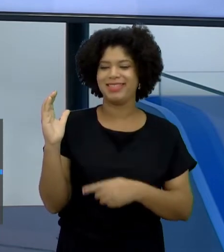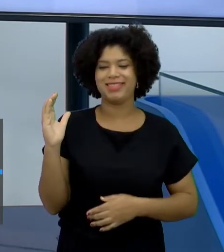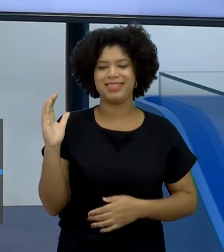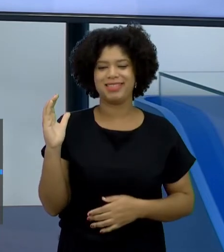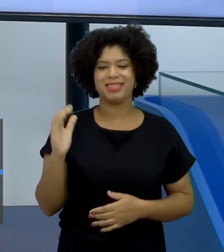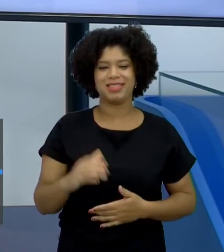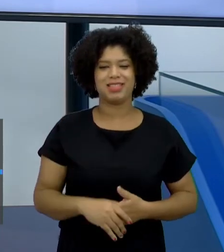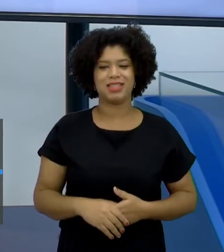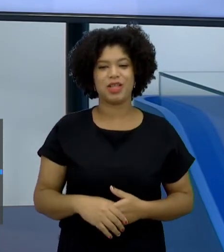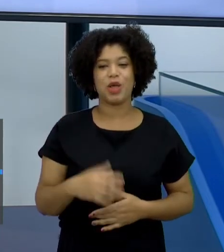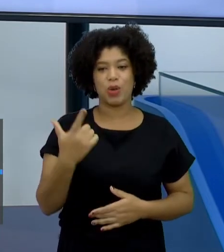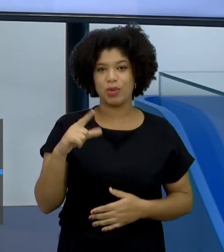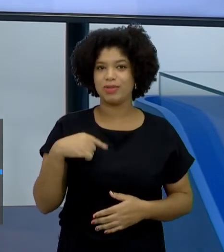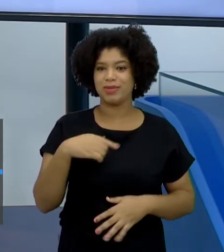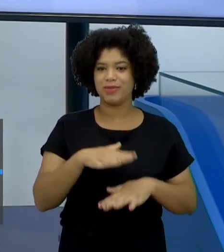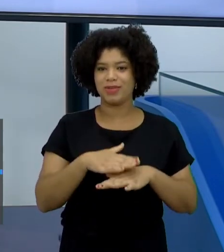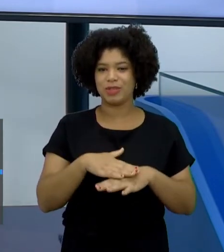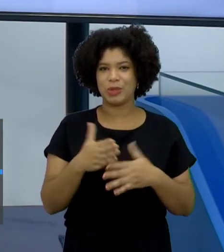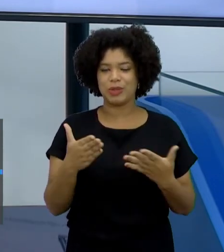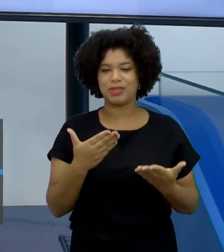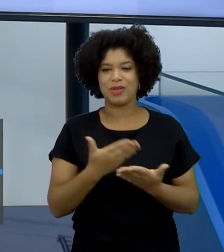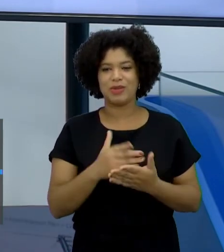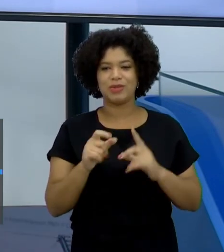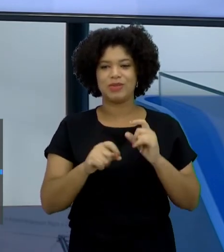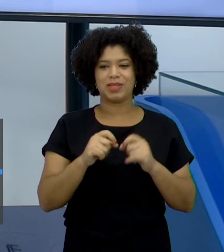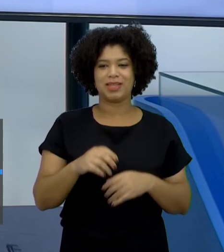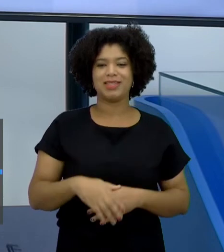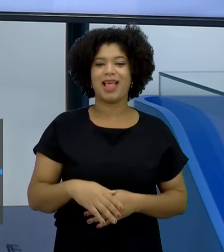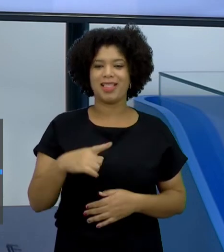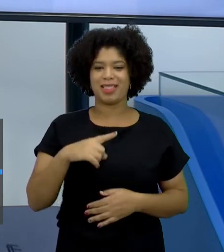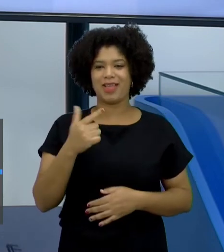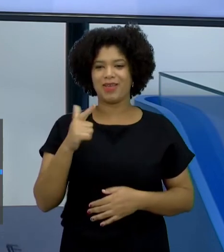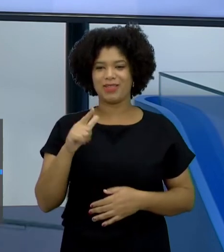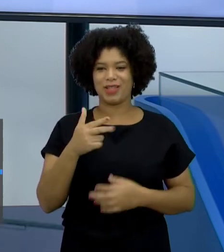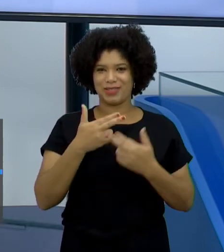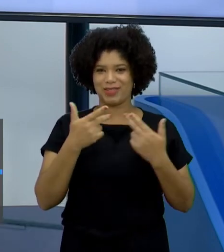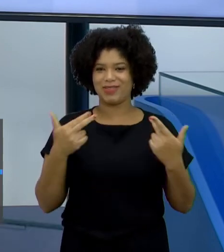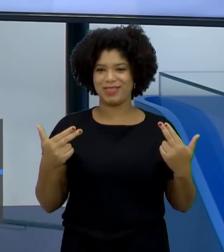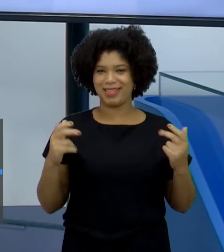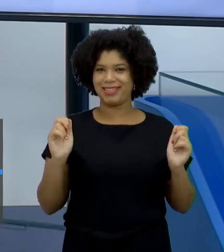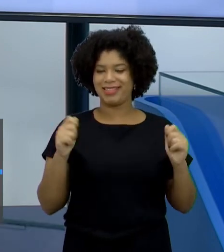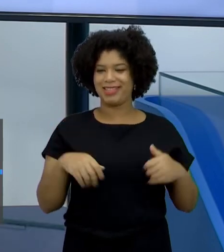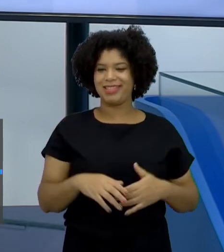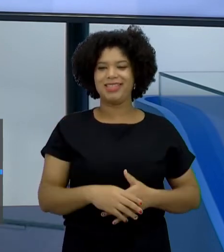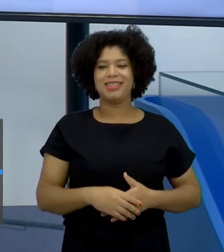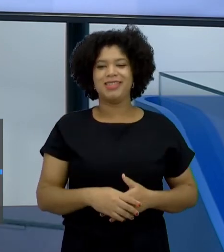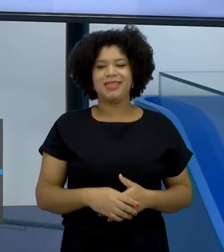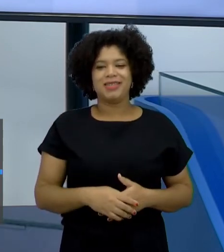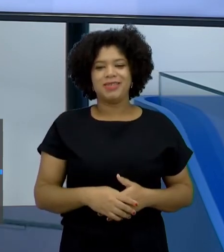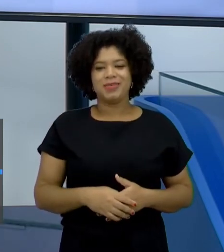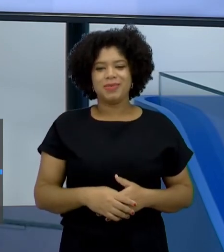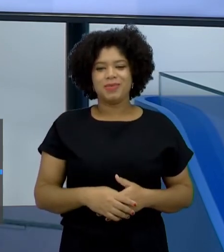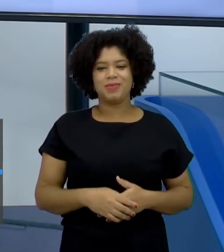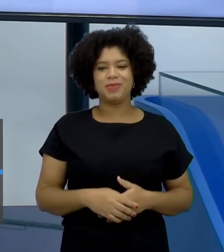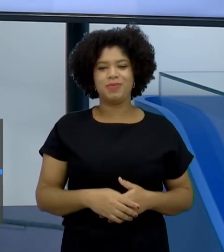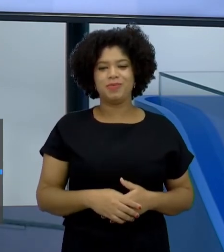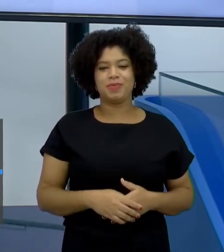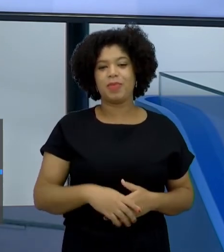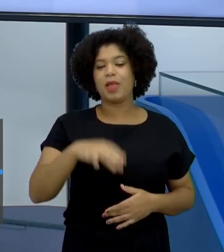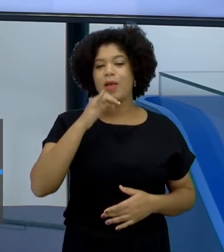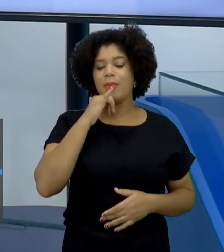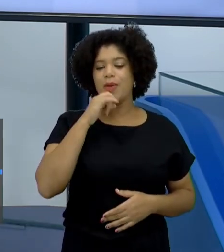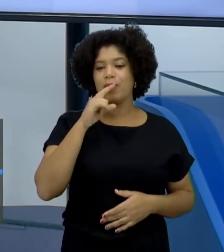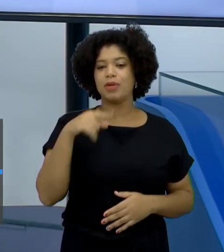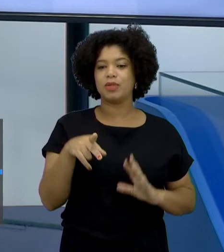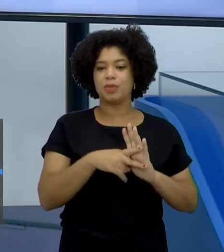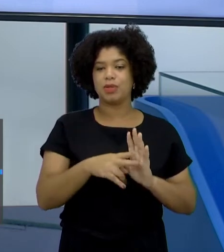O que mais que eu preparei para a sua aula de hoje? Olha só, tem mais coisas, tem mais novidade aí para a gente. Ó. Essa aí é uma